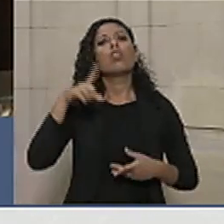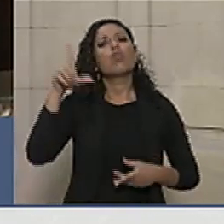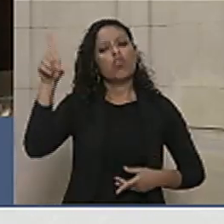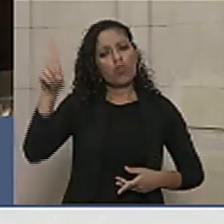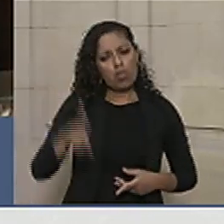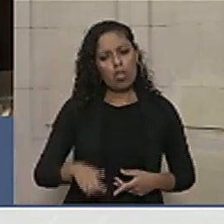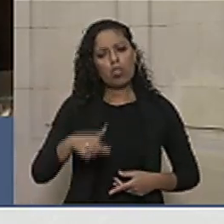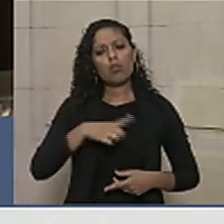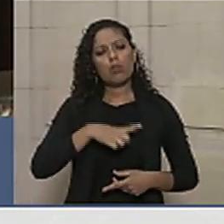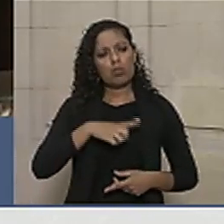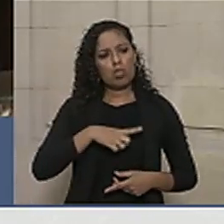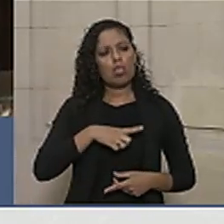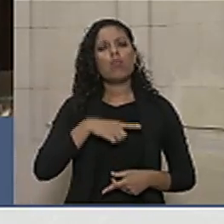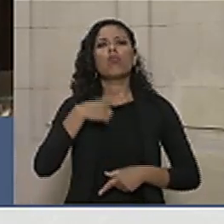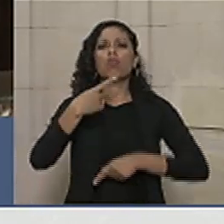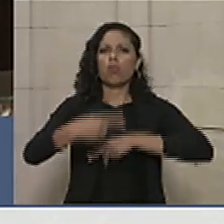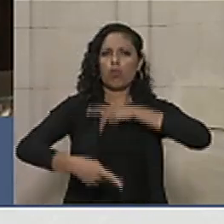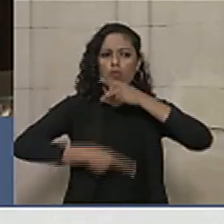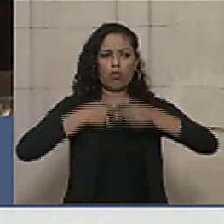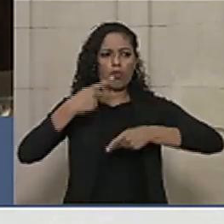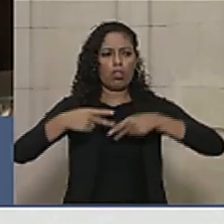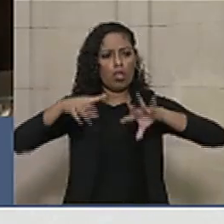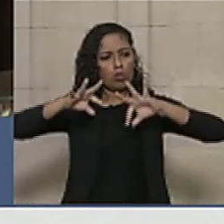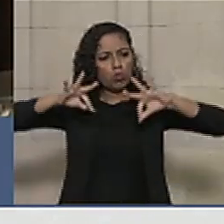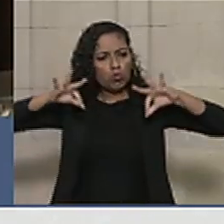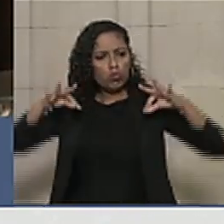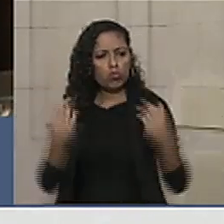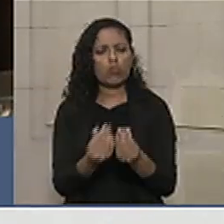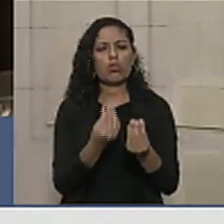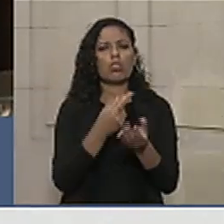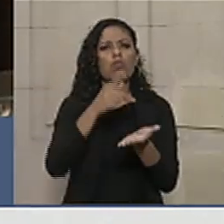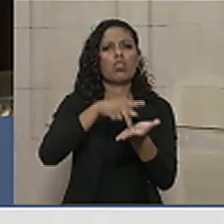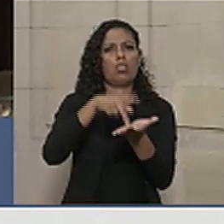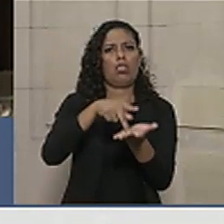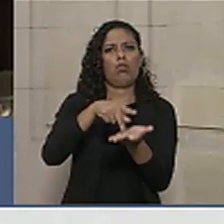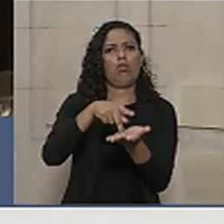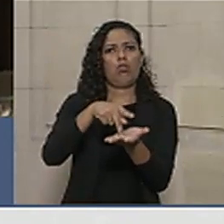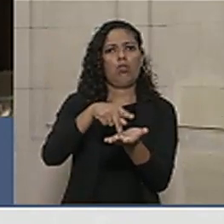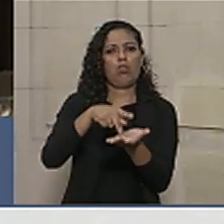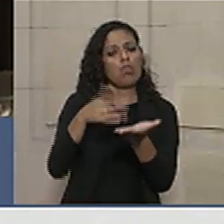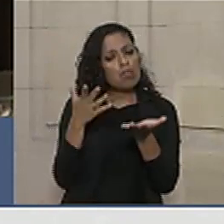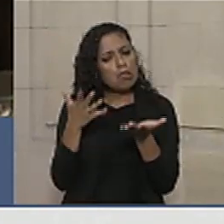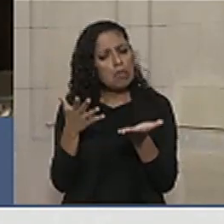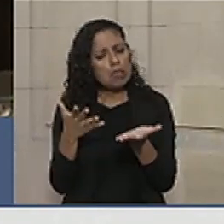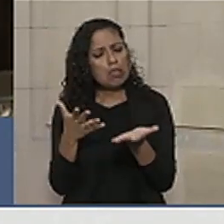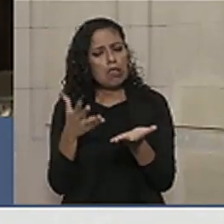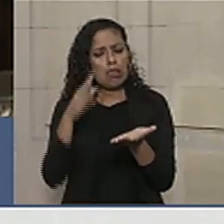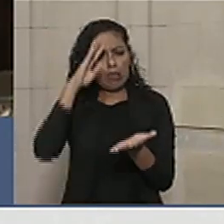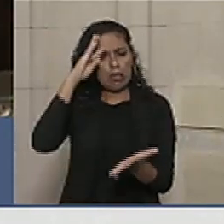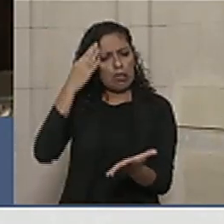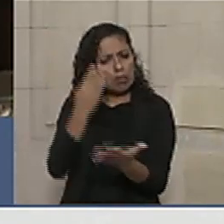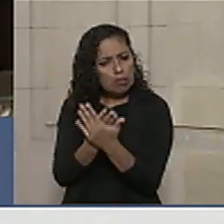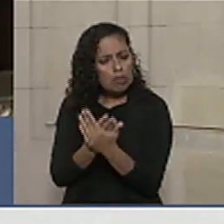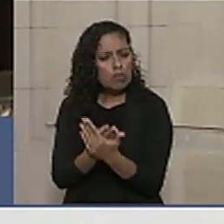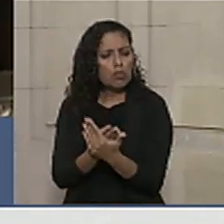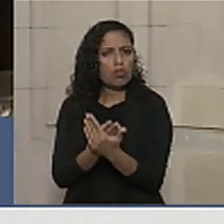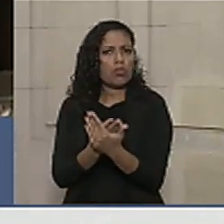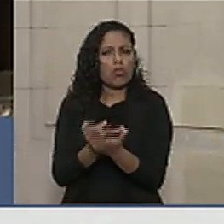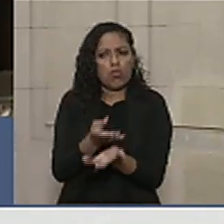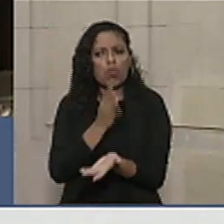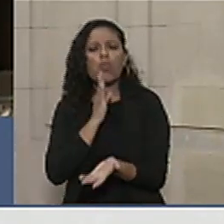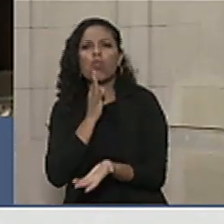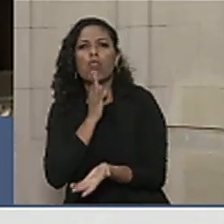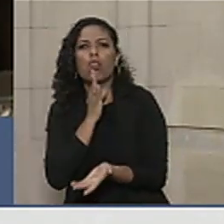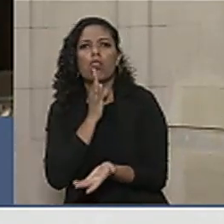direito de falar todas as verdades que você acredita ou que você